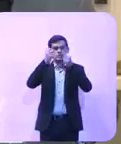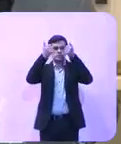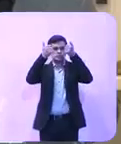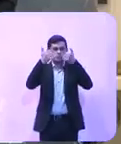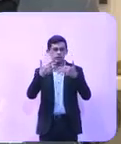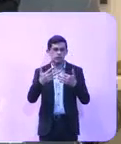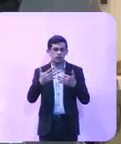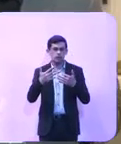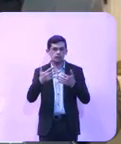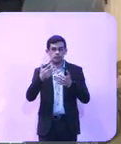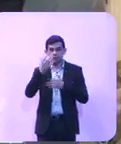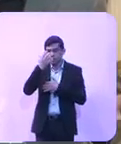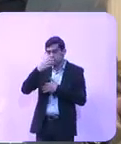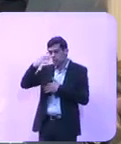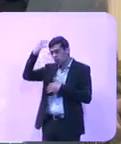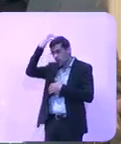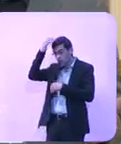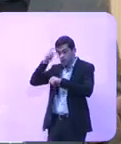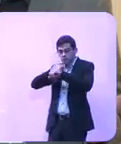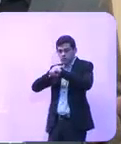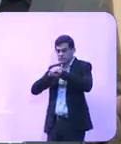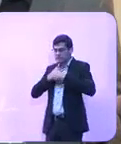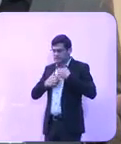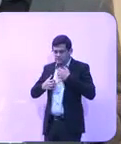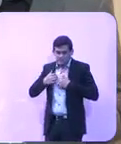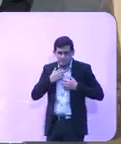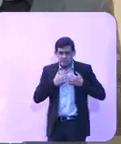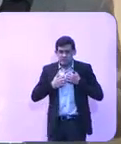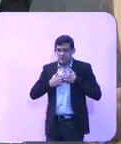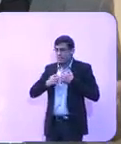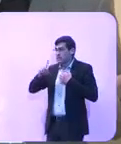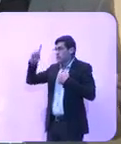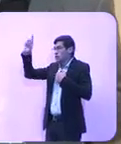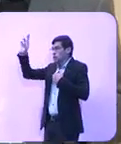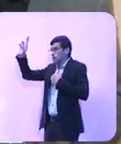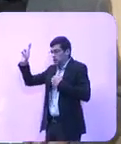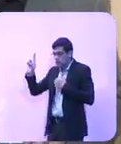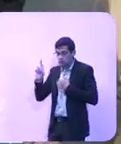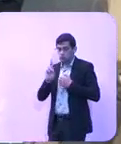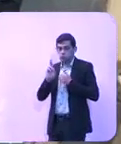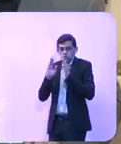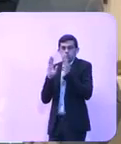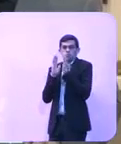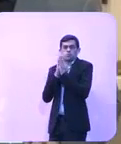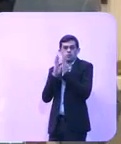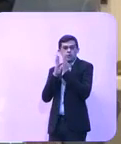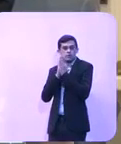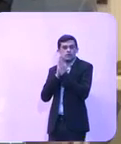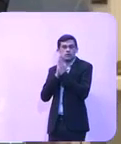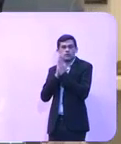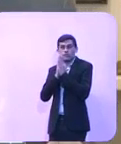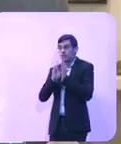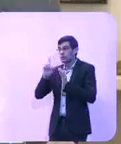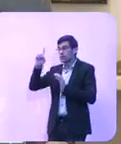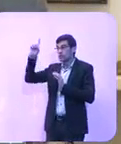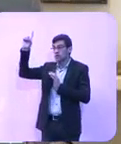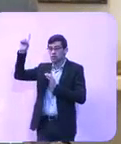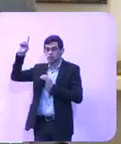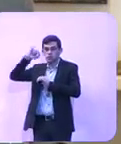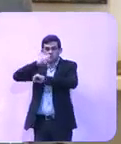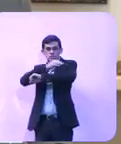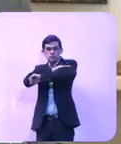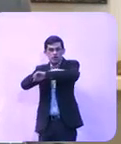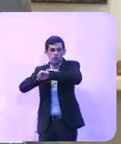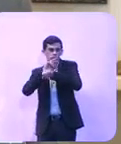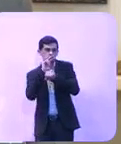assim: ó Rei, que na hora da angústia o Senhor Deus responda a sua oração, que o Deus de